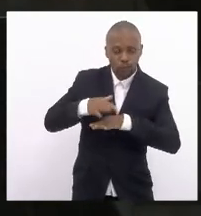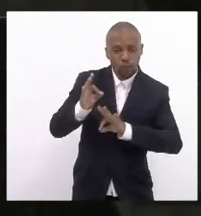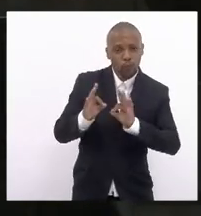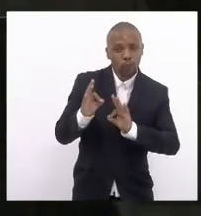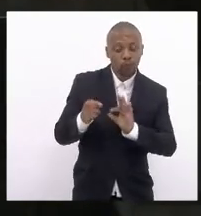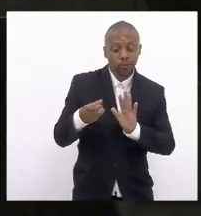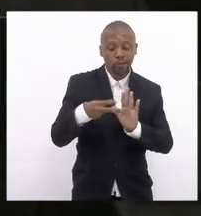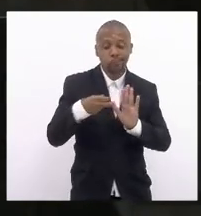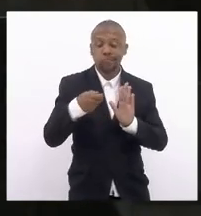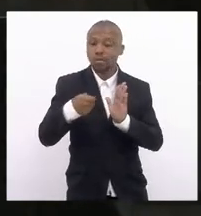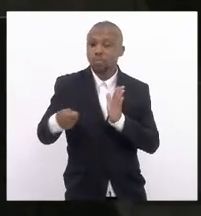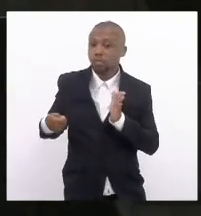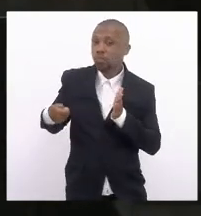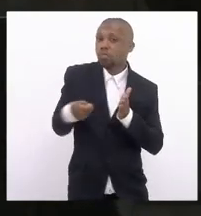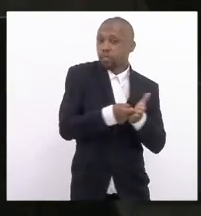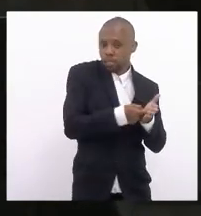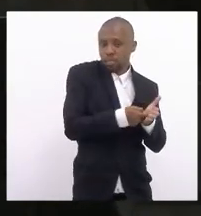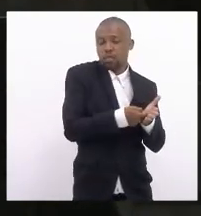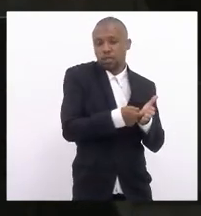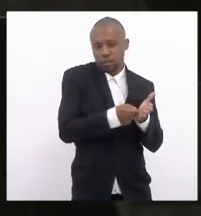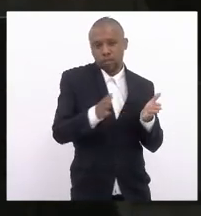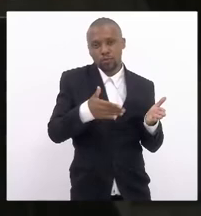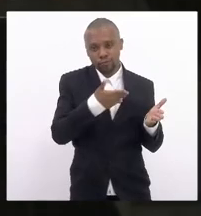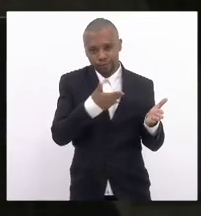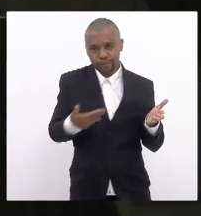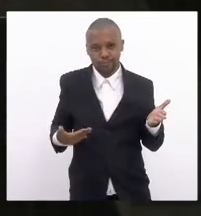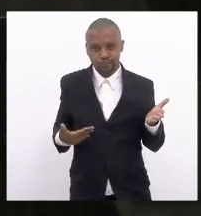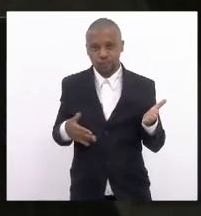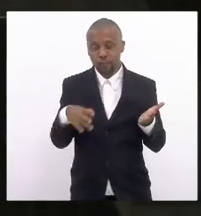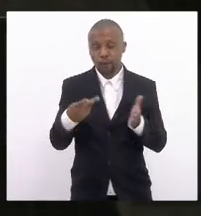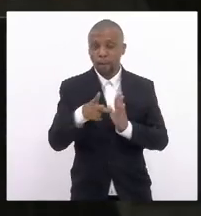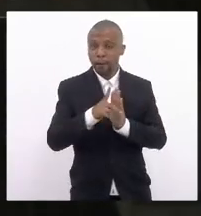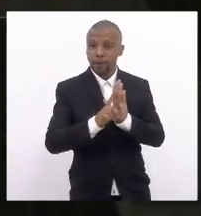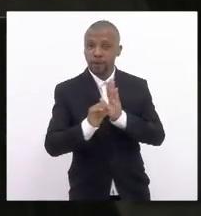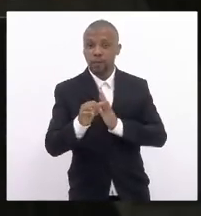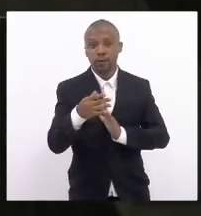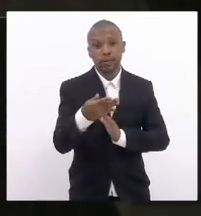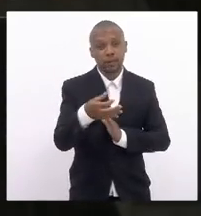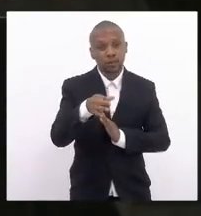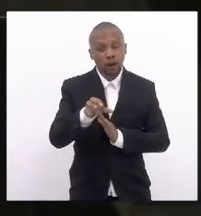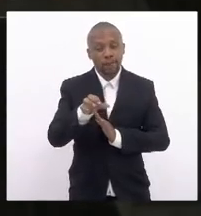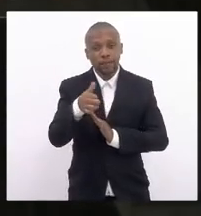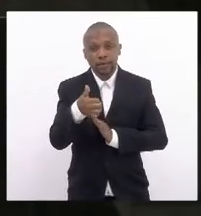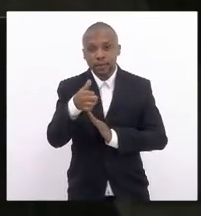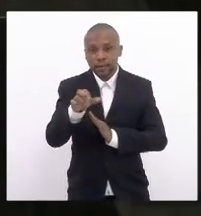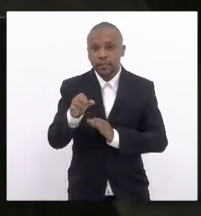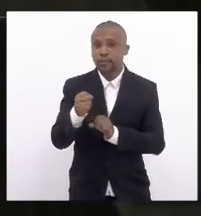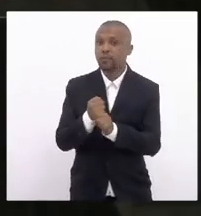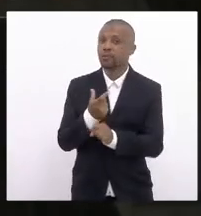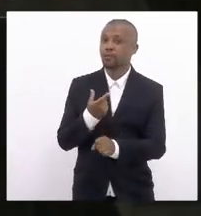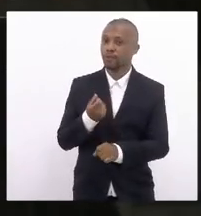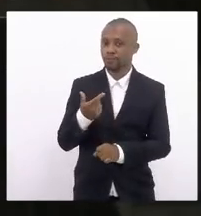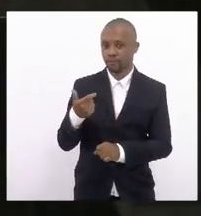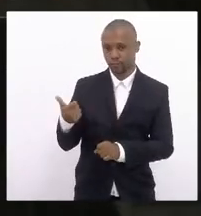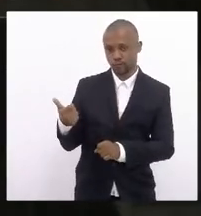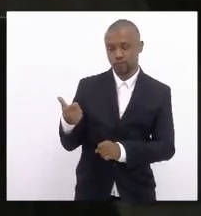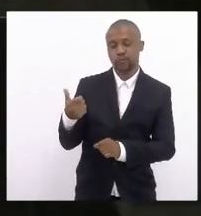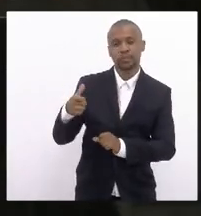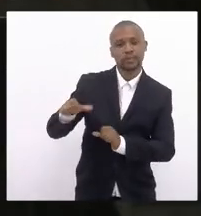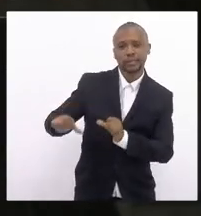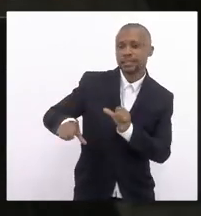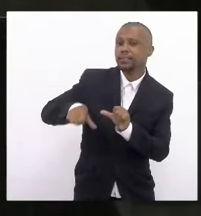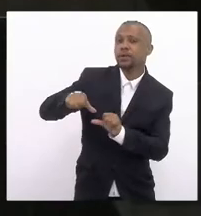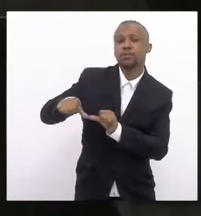governador e este PL 4915 de 21 se